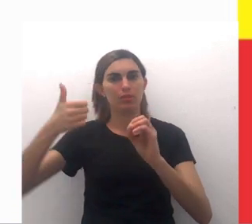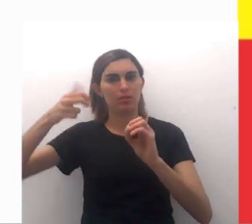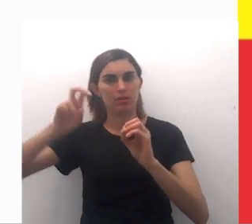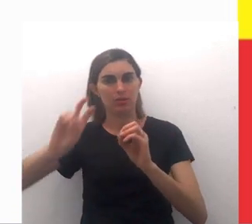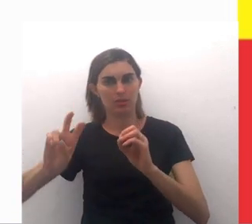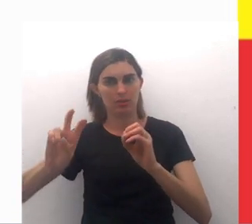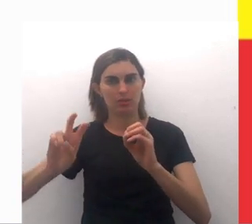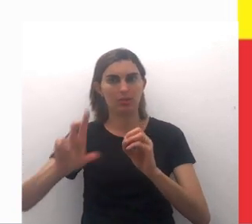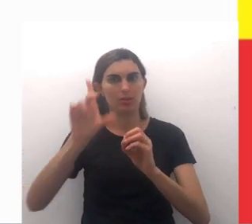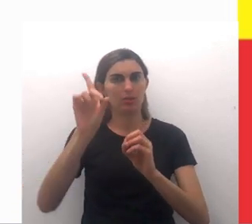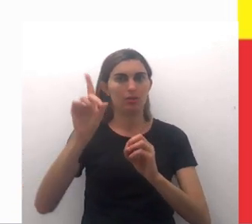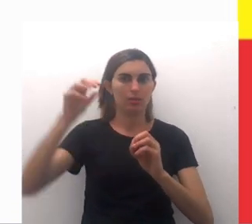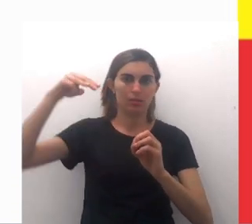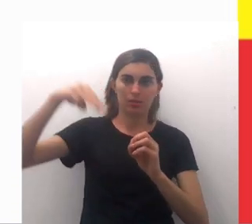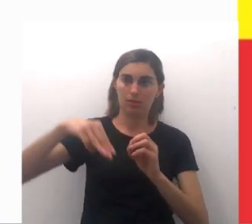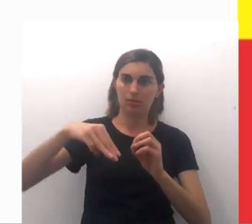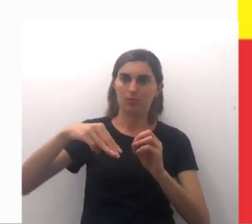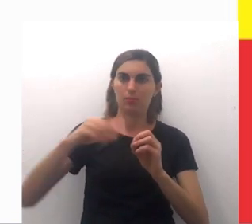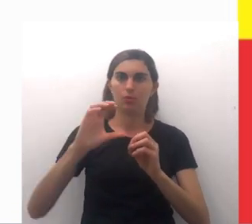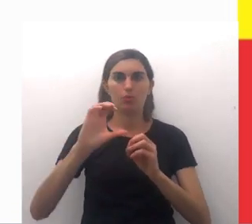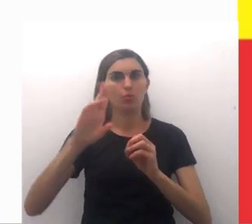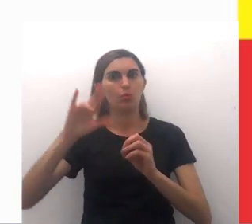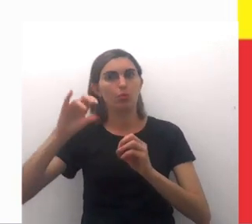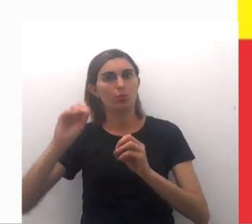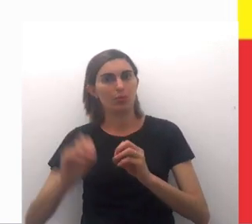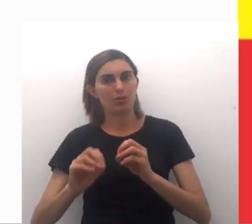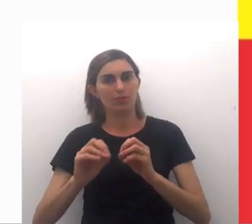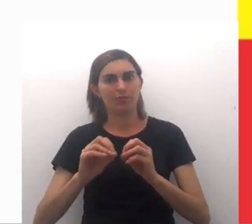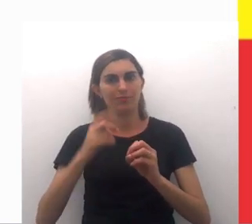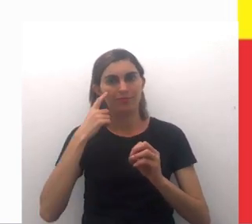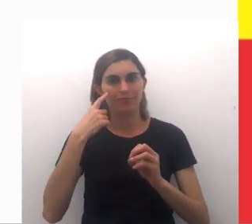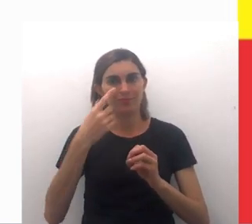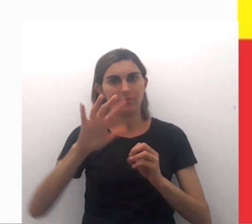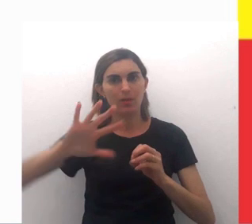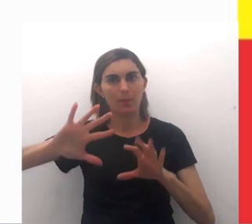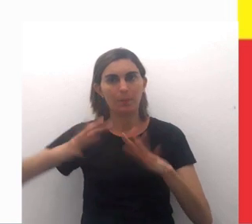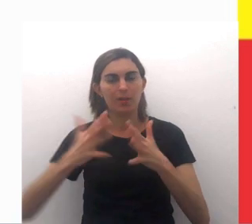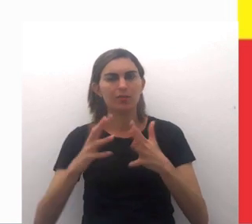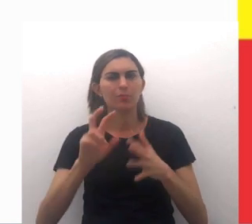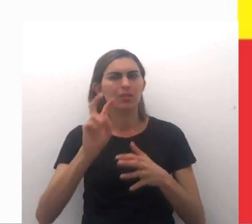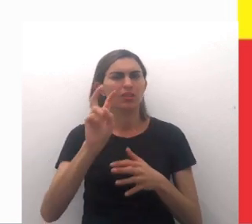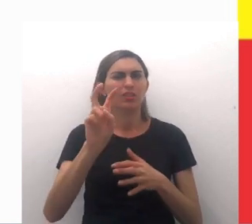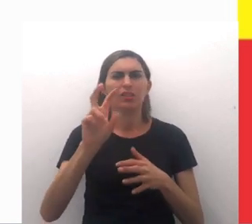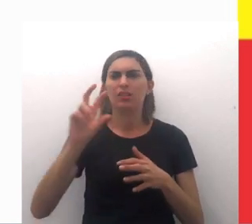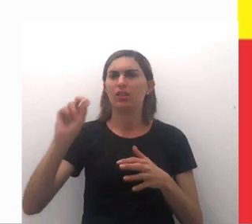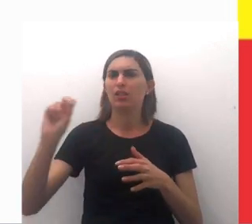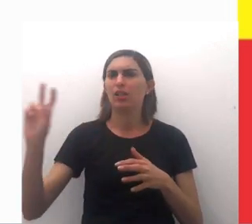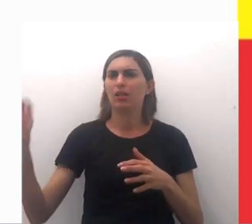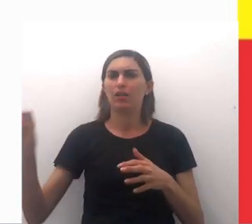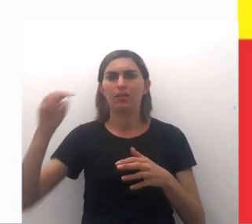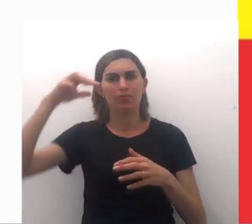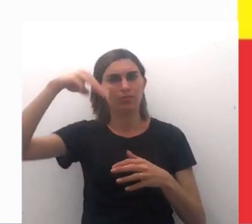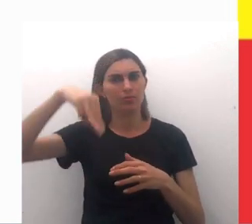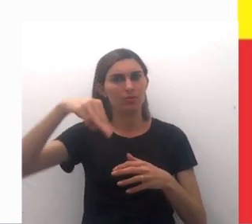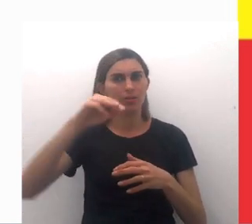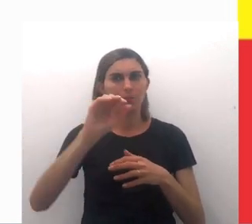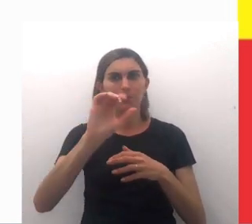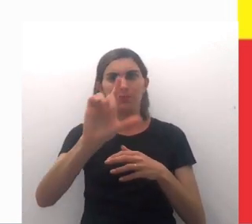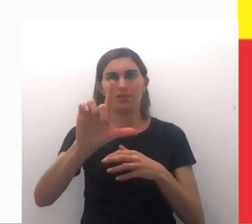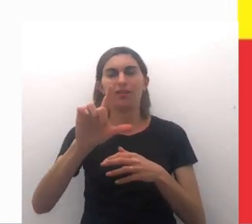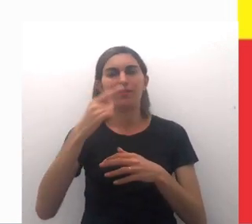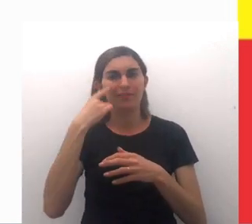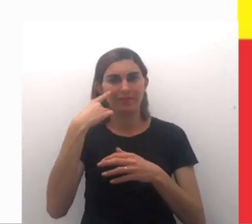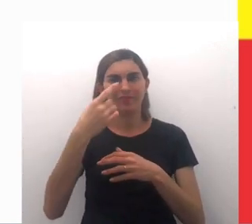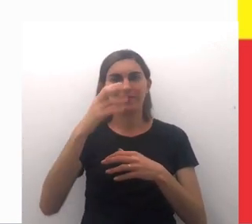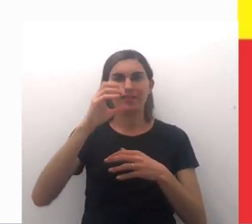0,515 decímetro cúbico. E isso é mais ou menos 500 ml. Veja aqui, que